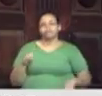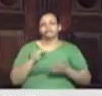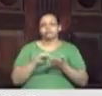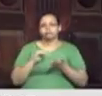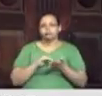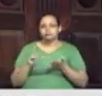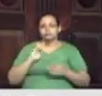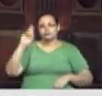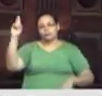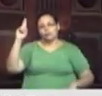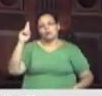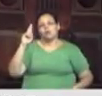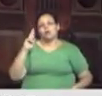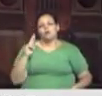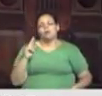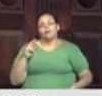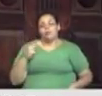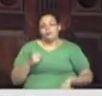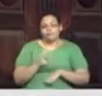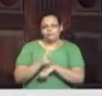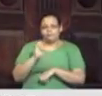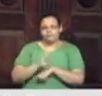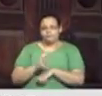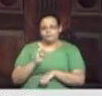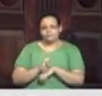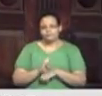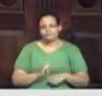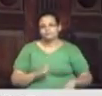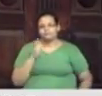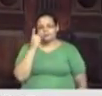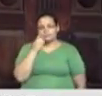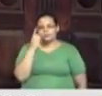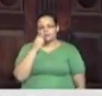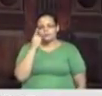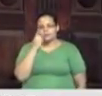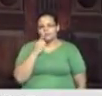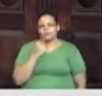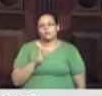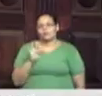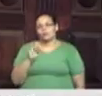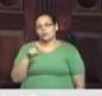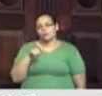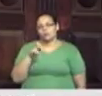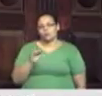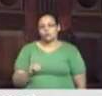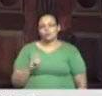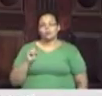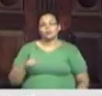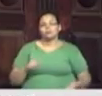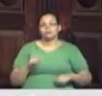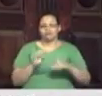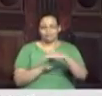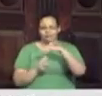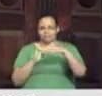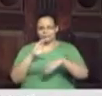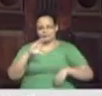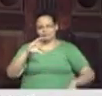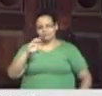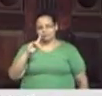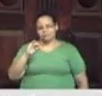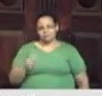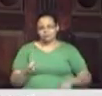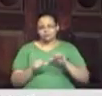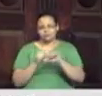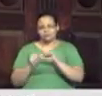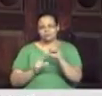colega aqui, deputado Cristino Áureo, com relação ao tema privatização da SEDAI.